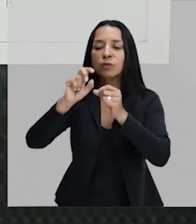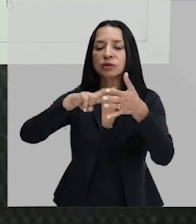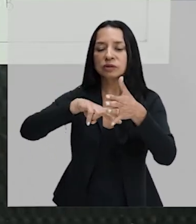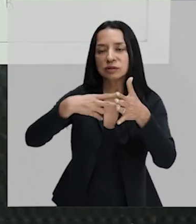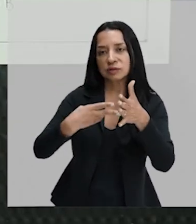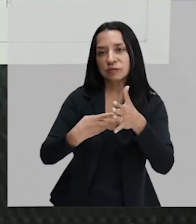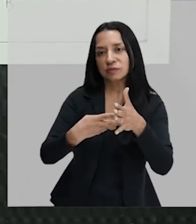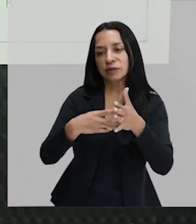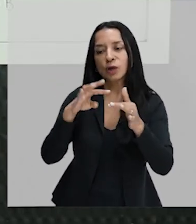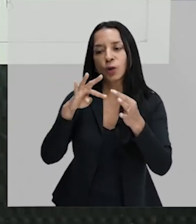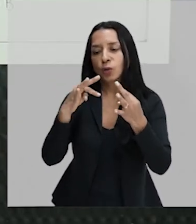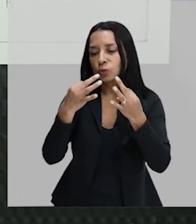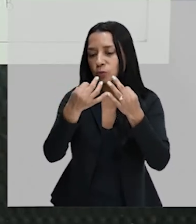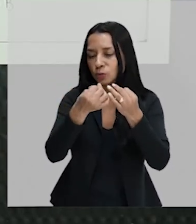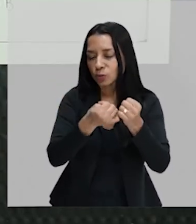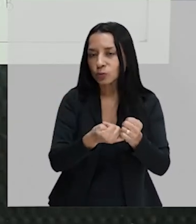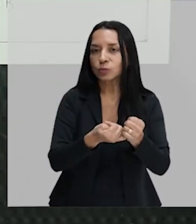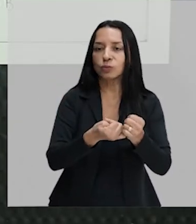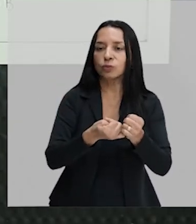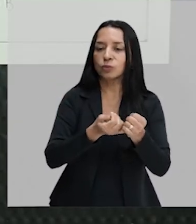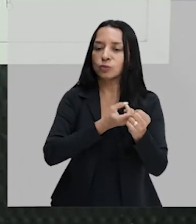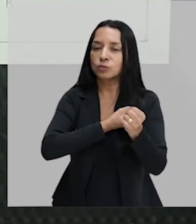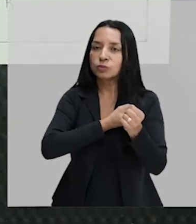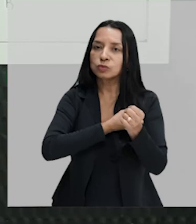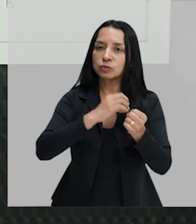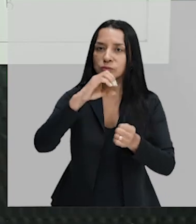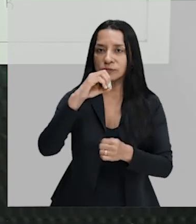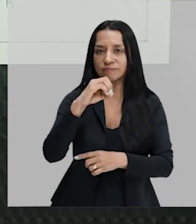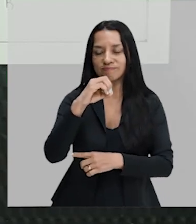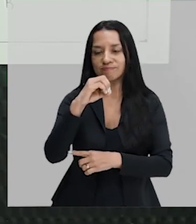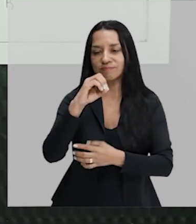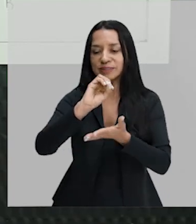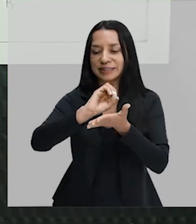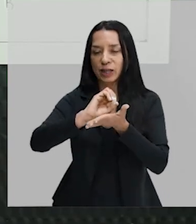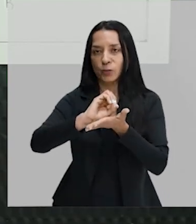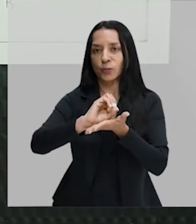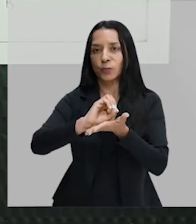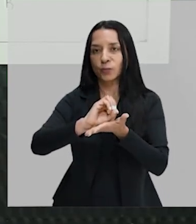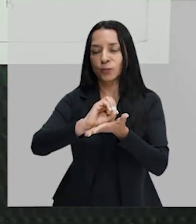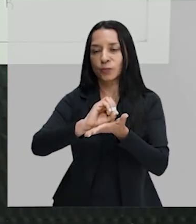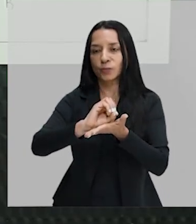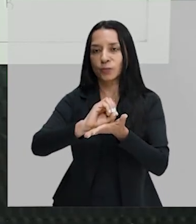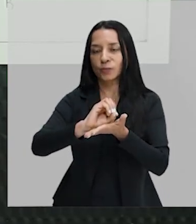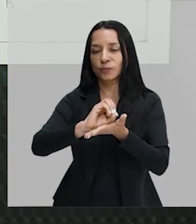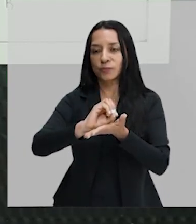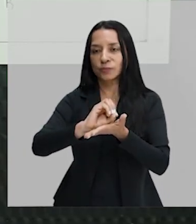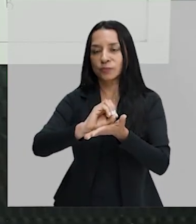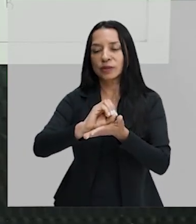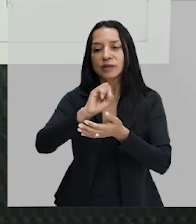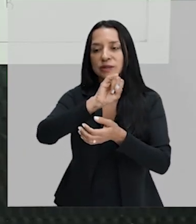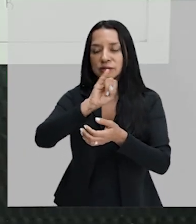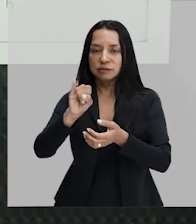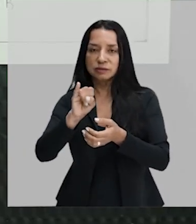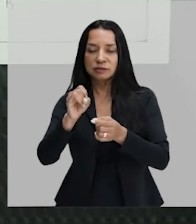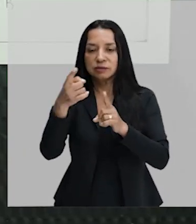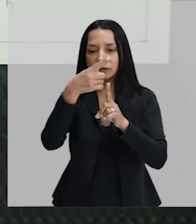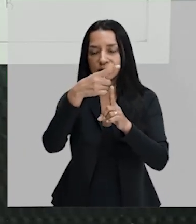nula é aquela onde todos os elementos são zero. Falamos aqui de matriz nula. Então, se você soma a matriz A com a